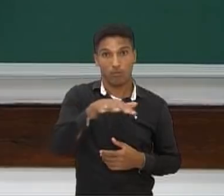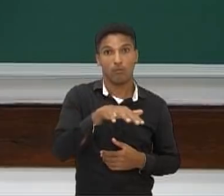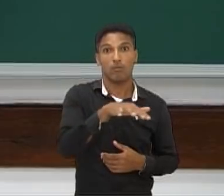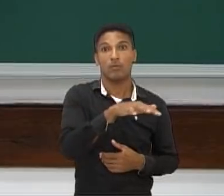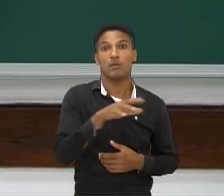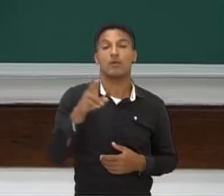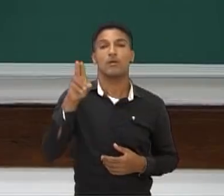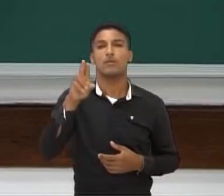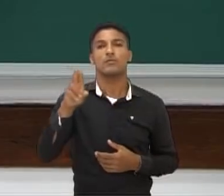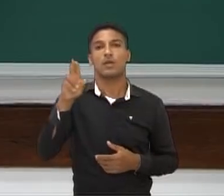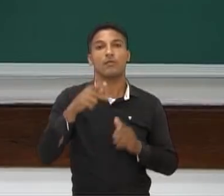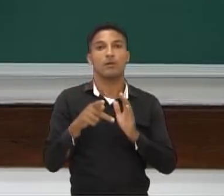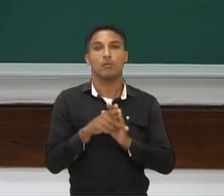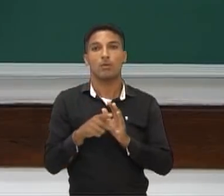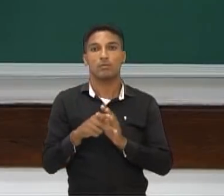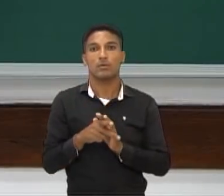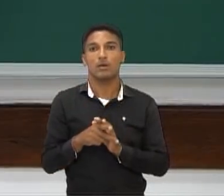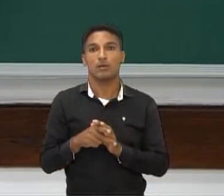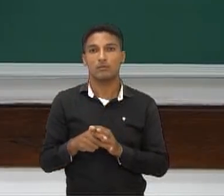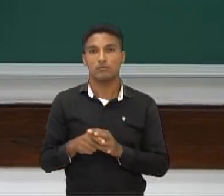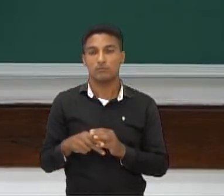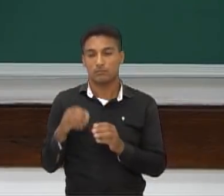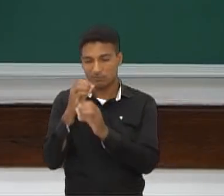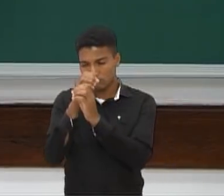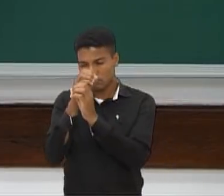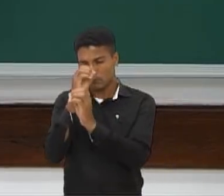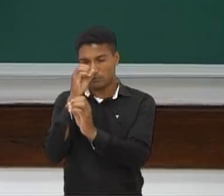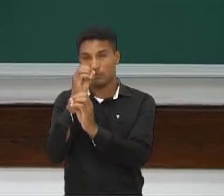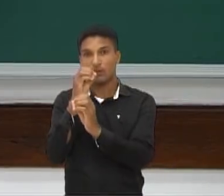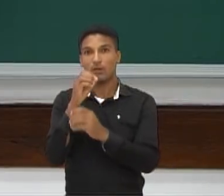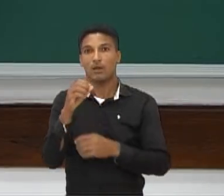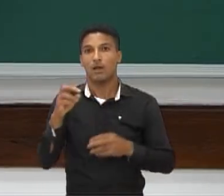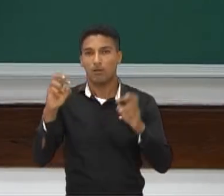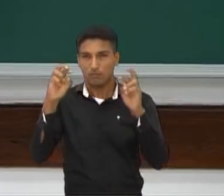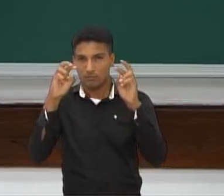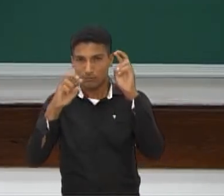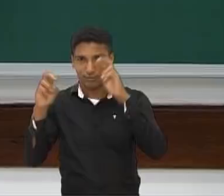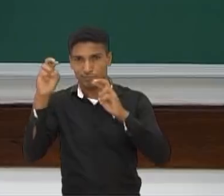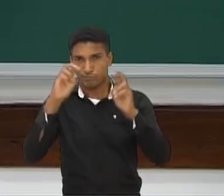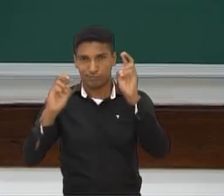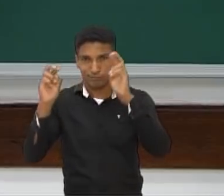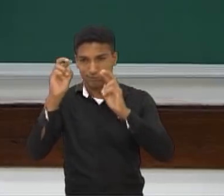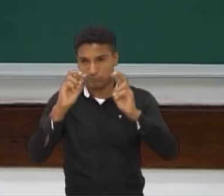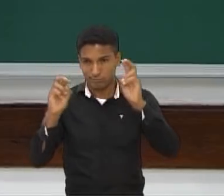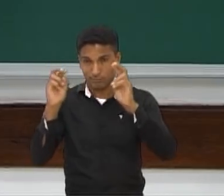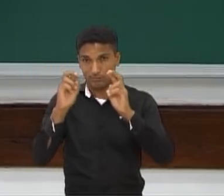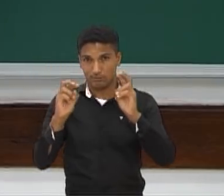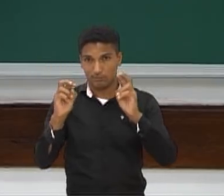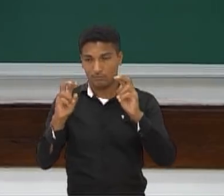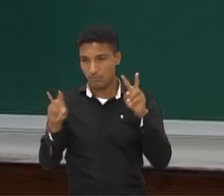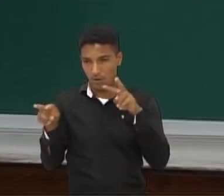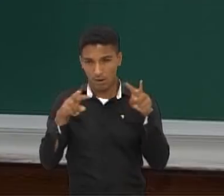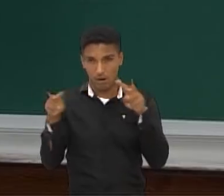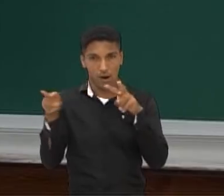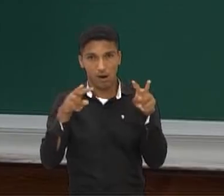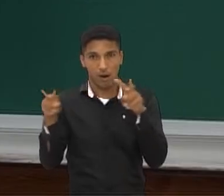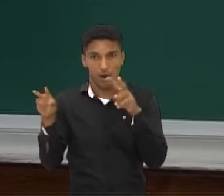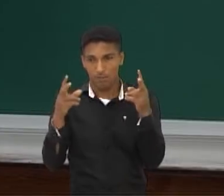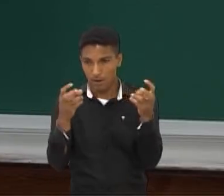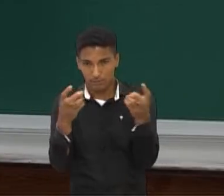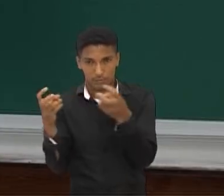observação. A ferramenta que eles dispunham naquela época era o olho, a observação. E é claro,